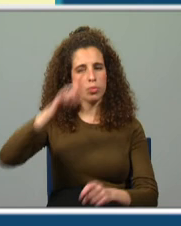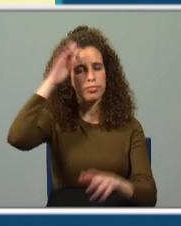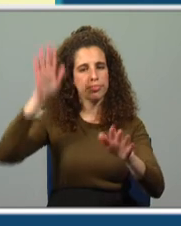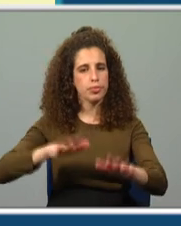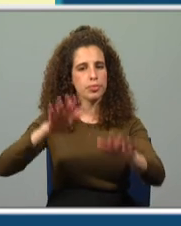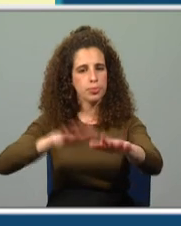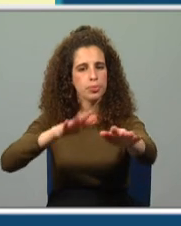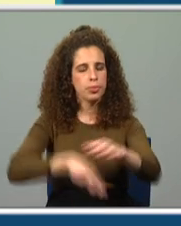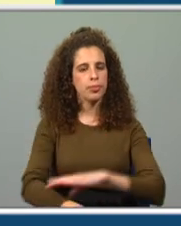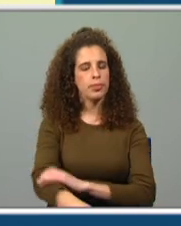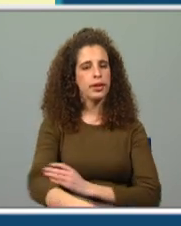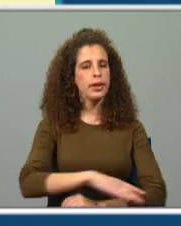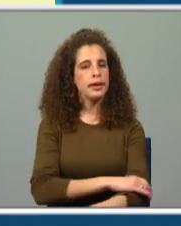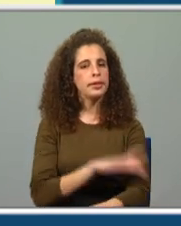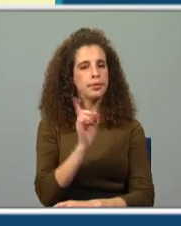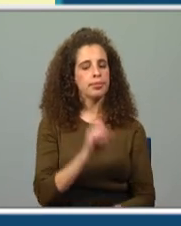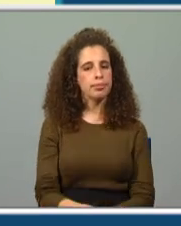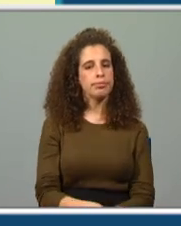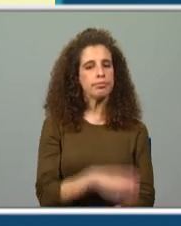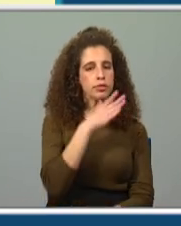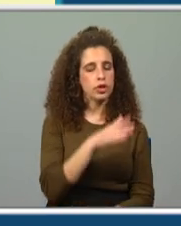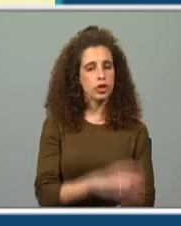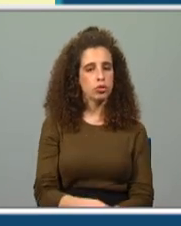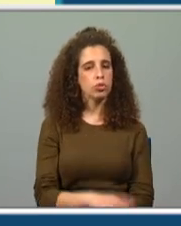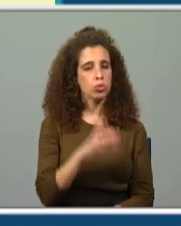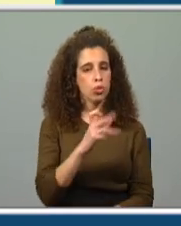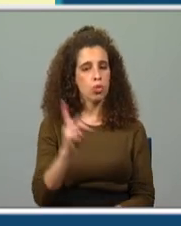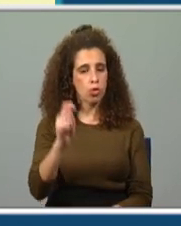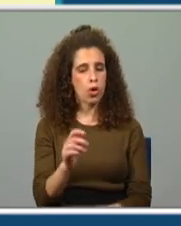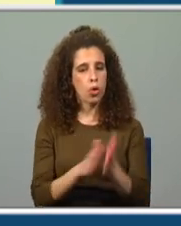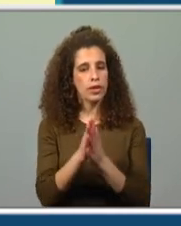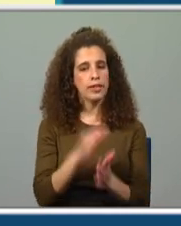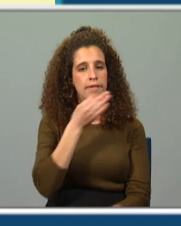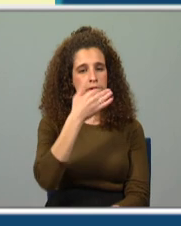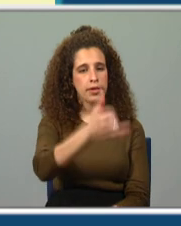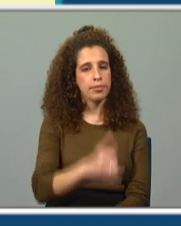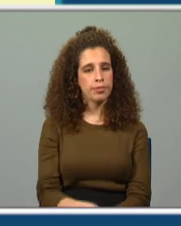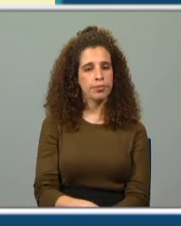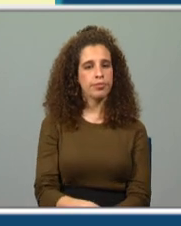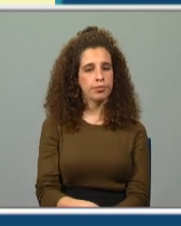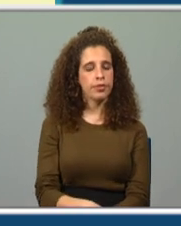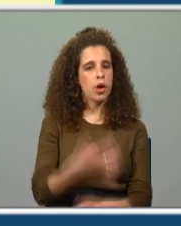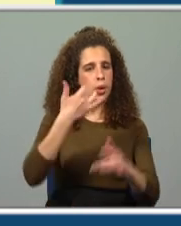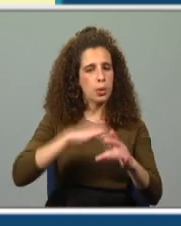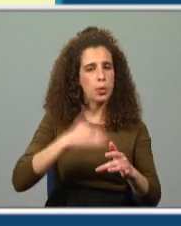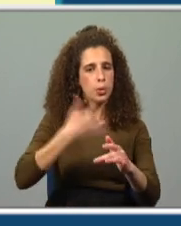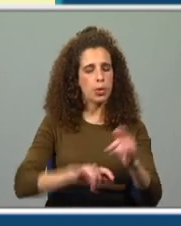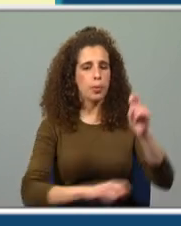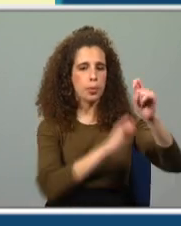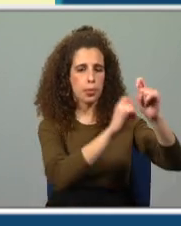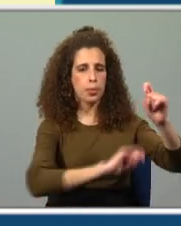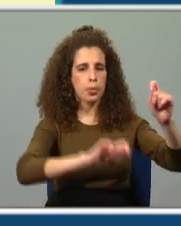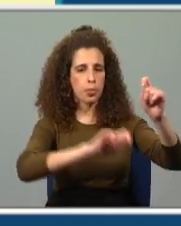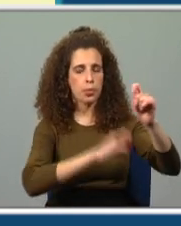militar. Então temos aqui, identifica o recurso expressivo usado na fala seguinte. Violinos, violoncelos, harpas,